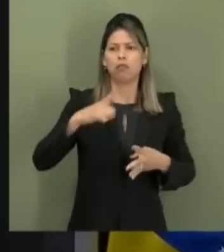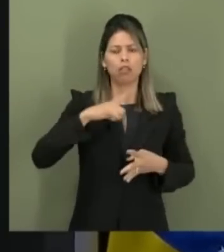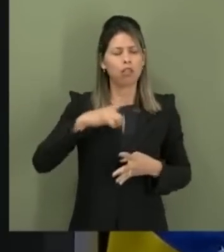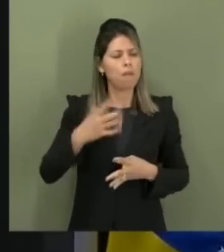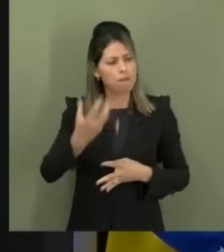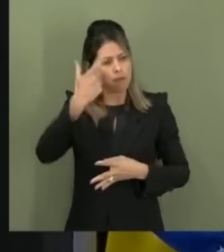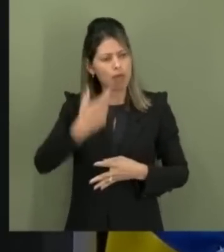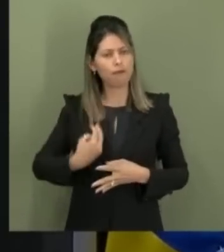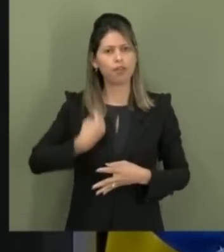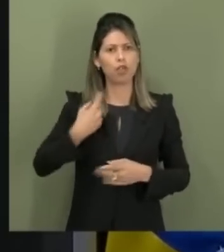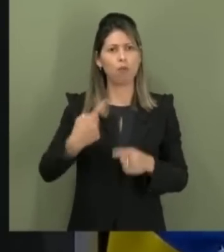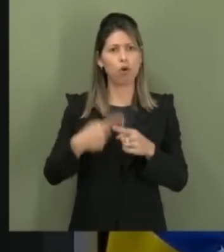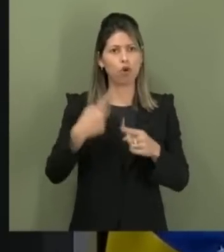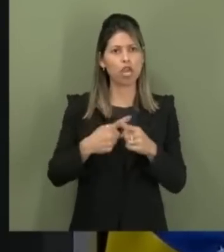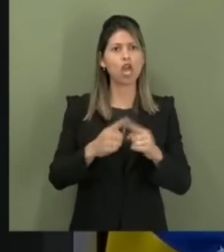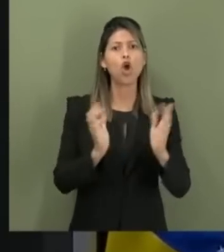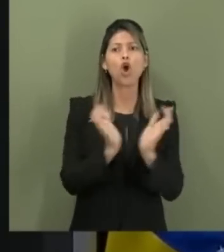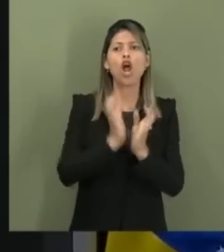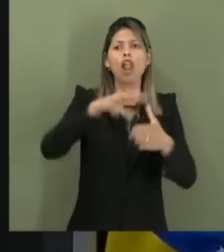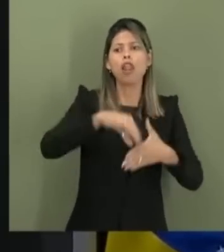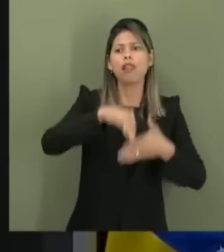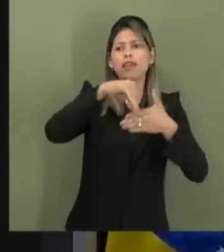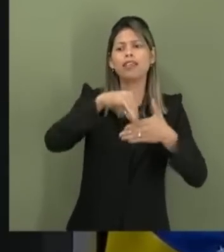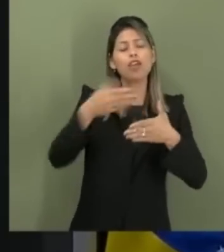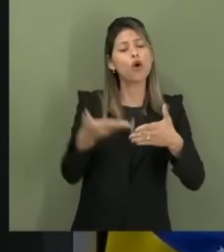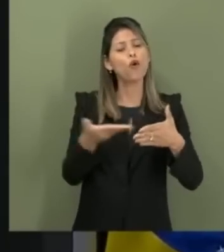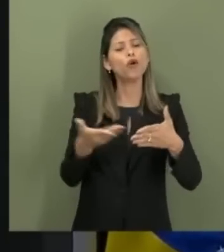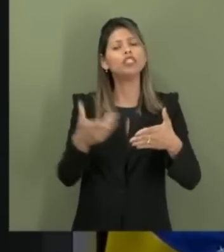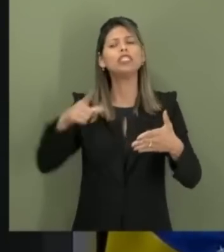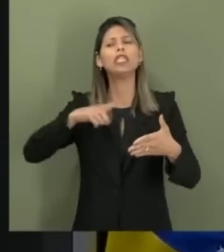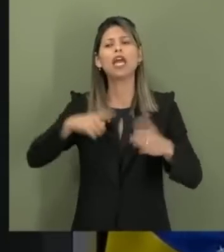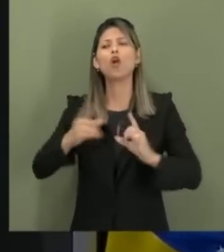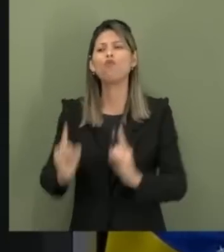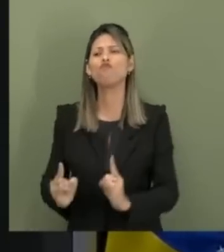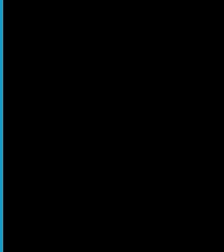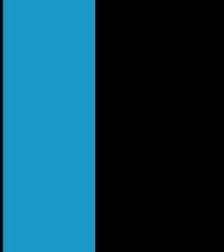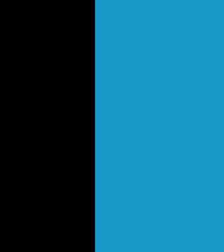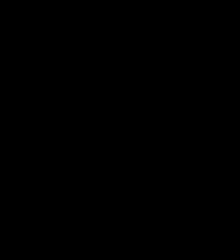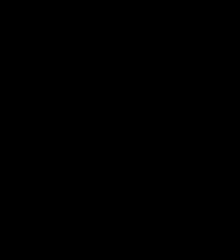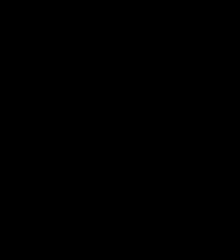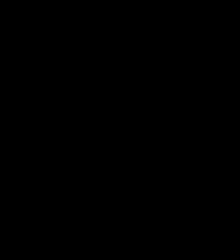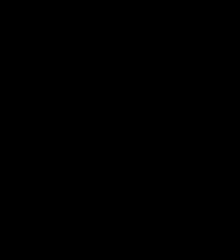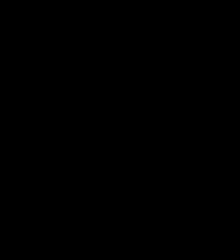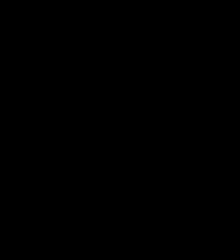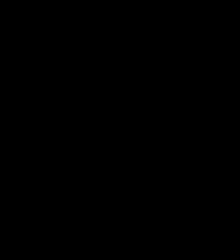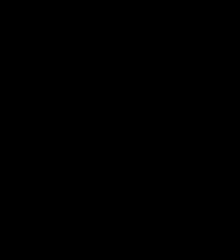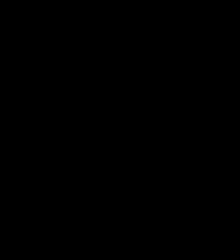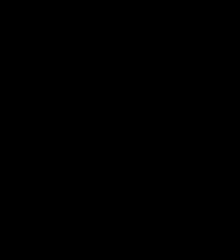hoje se encontram recolhidos em presídios federais de segurança máxima.